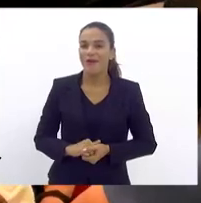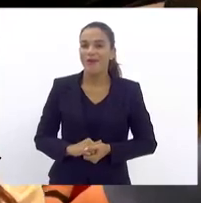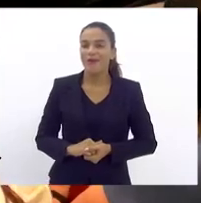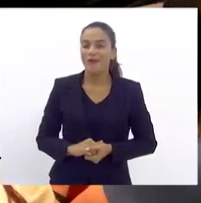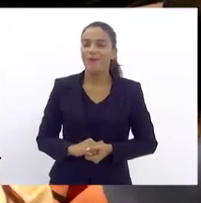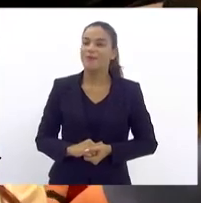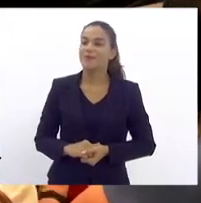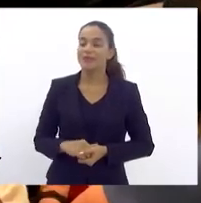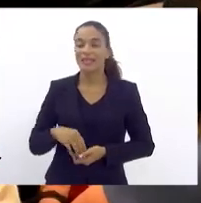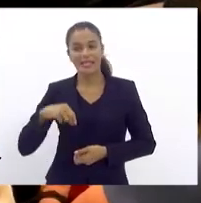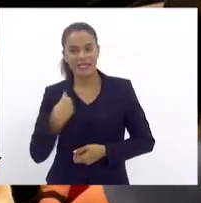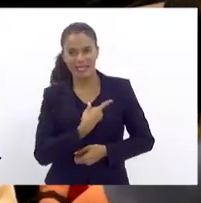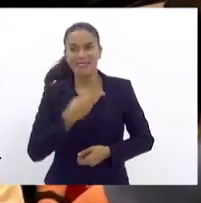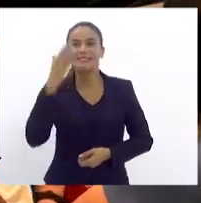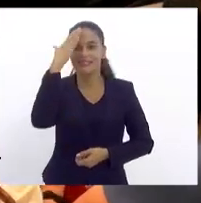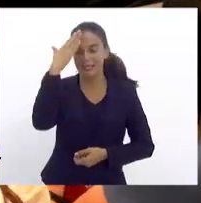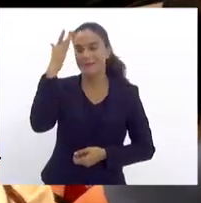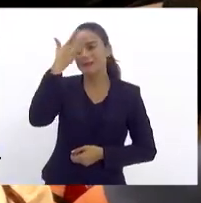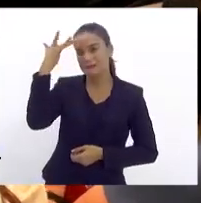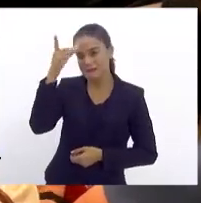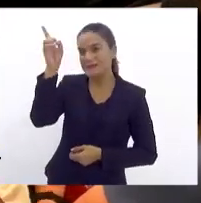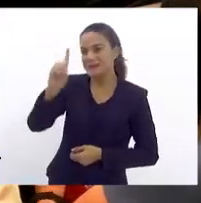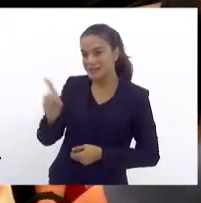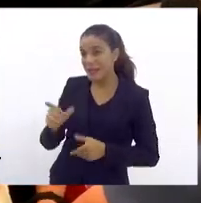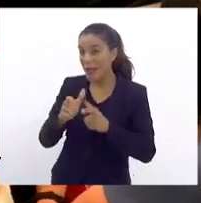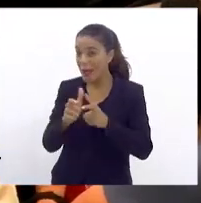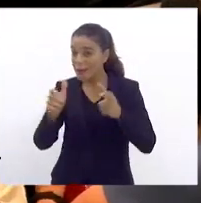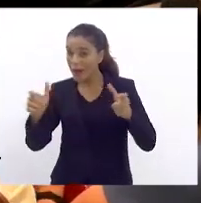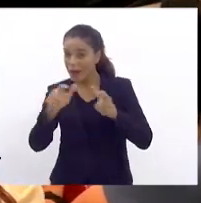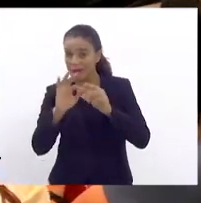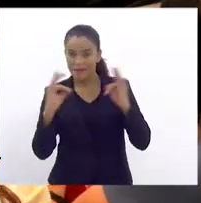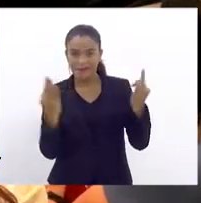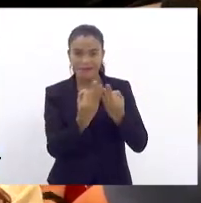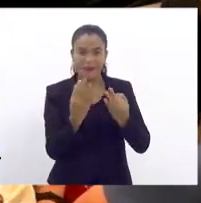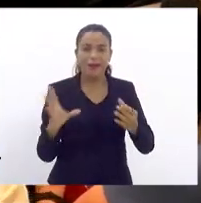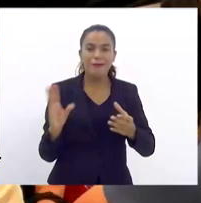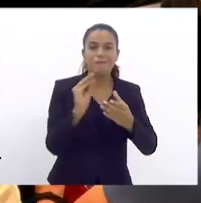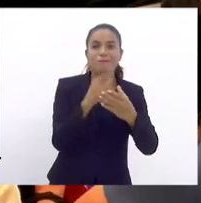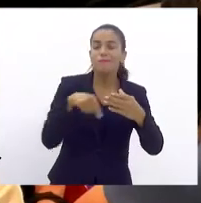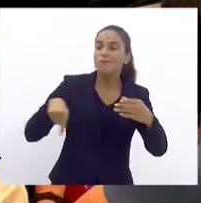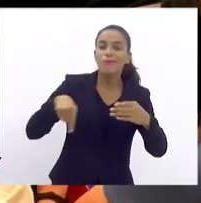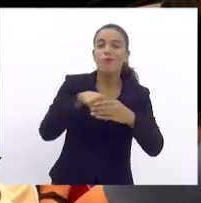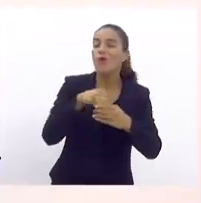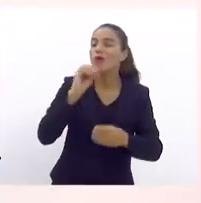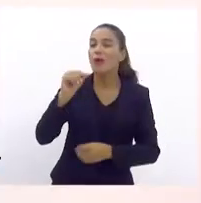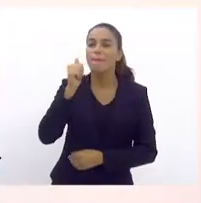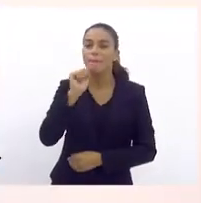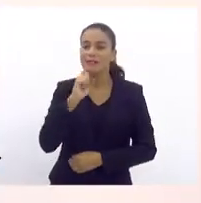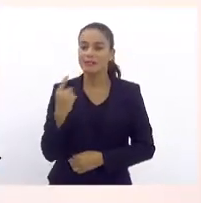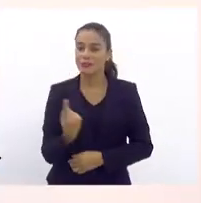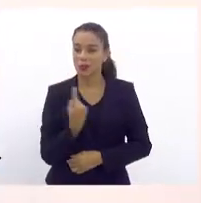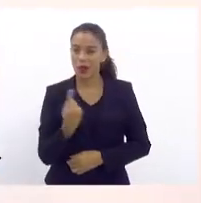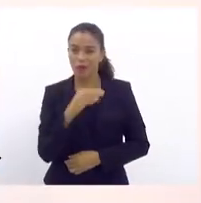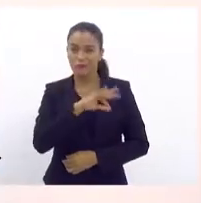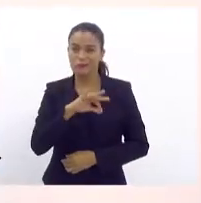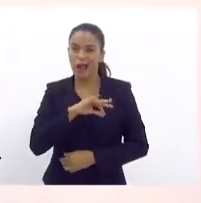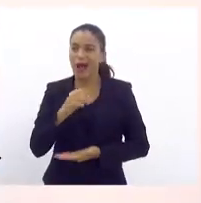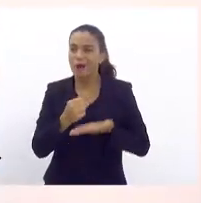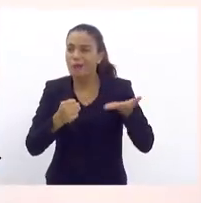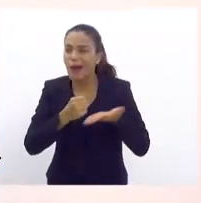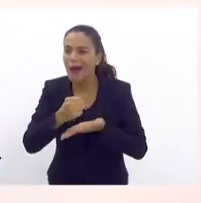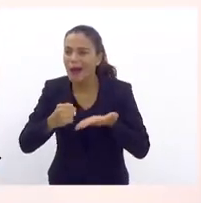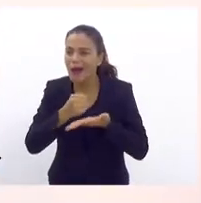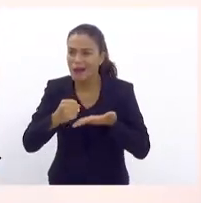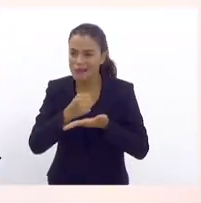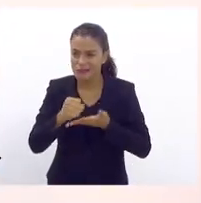a gente sabe que as pessoas com deficiência grande parte das famílias são compostas por mãe solo que ganham um salário mínimo em razão do benefício